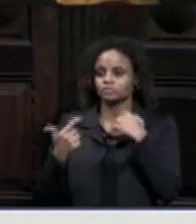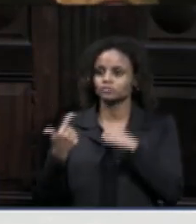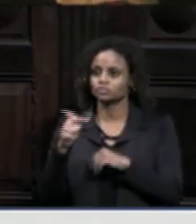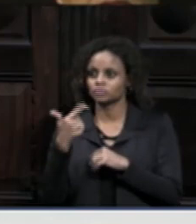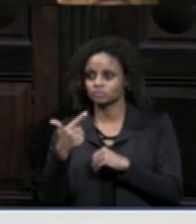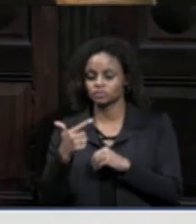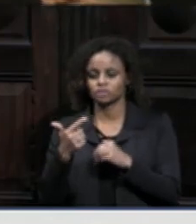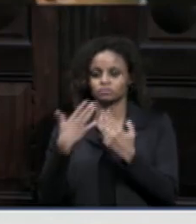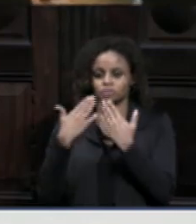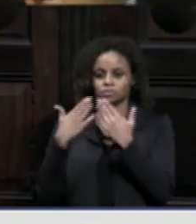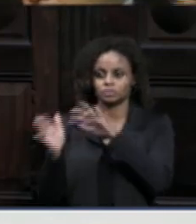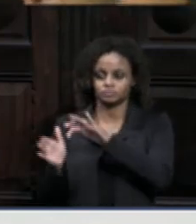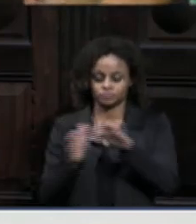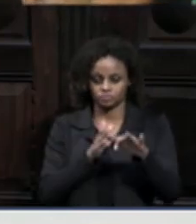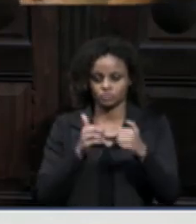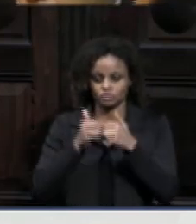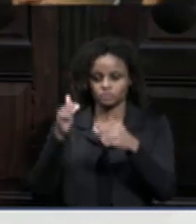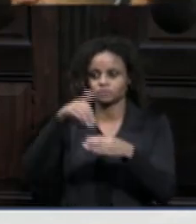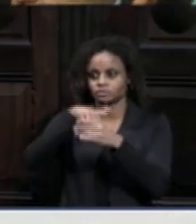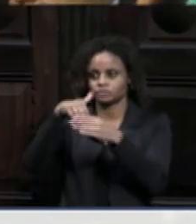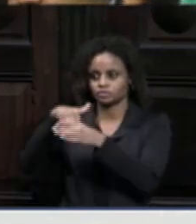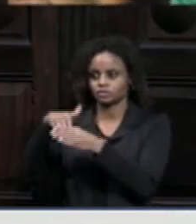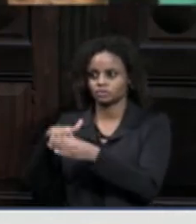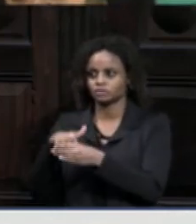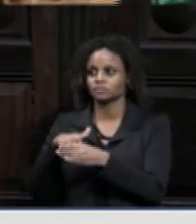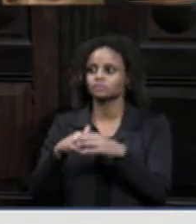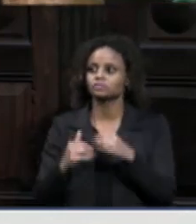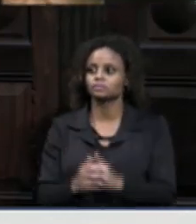discutir, encerra a discussão em votação.